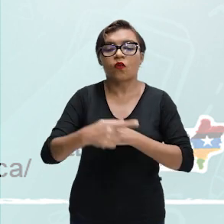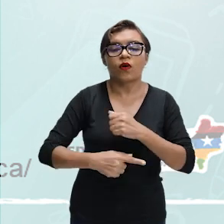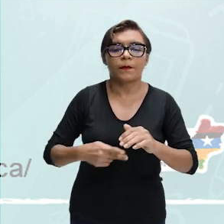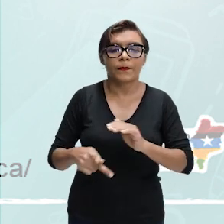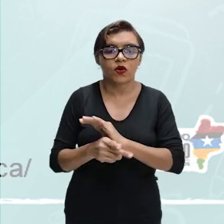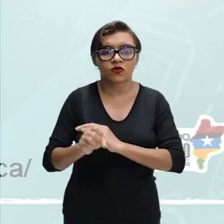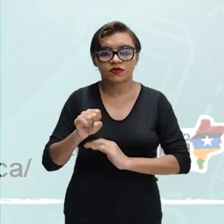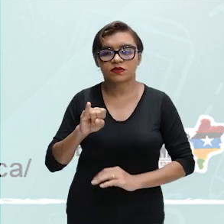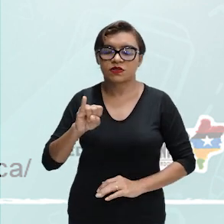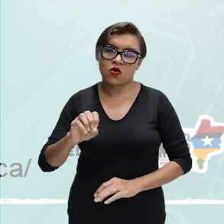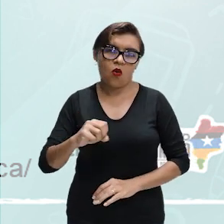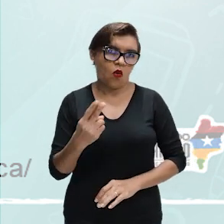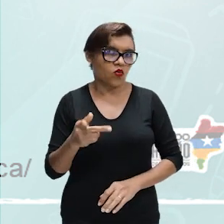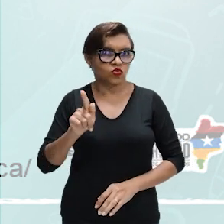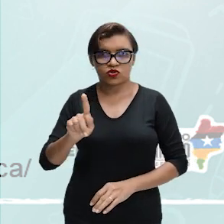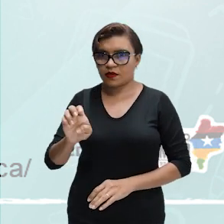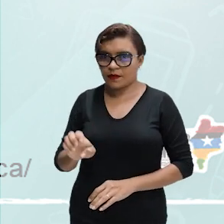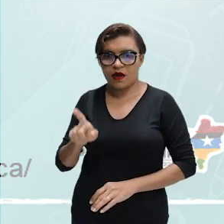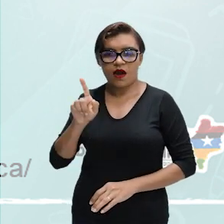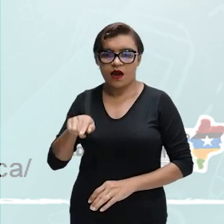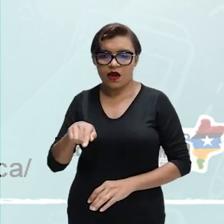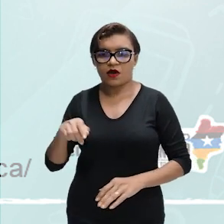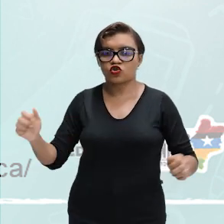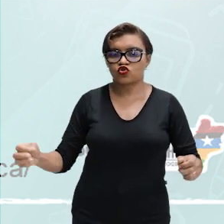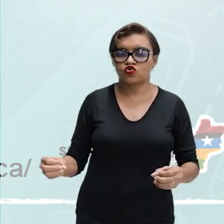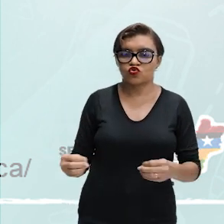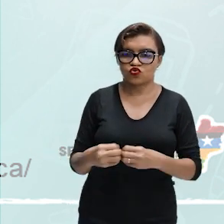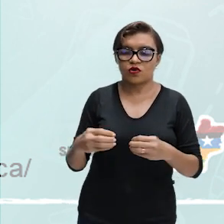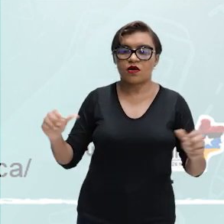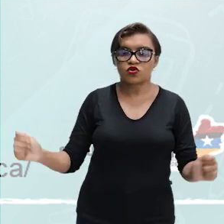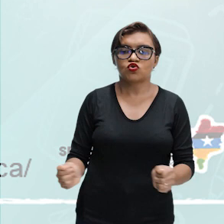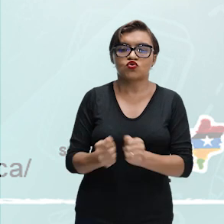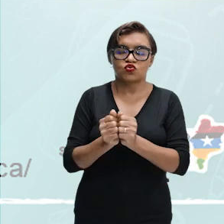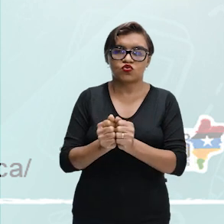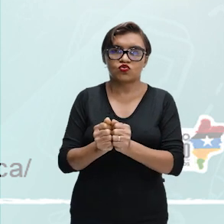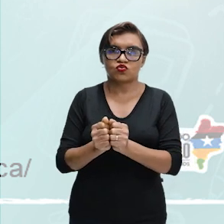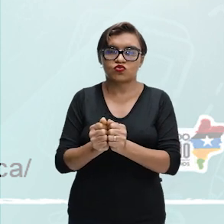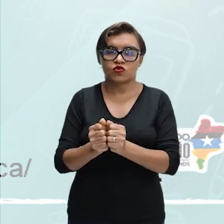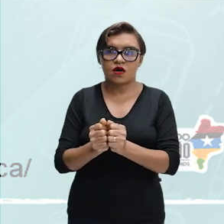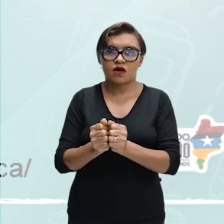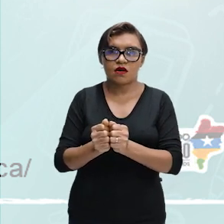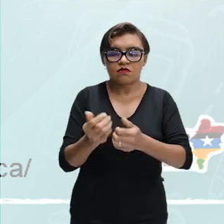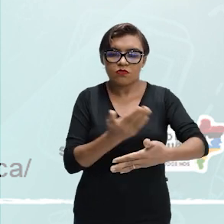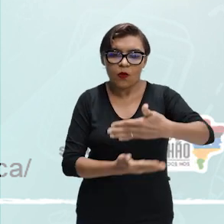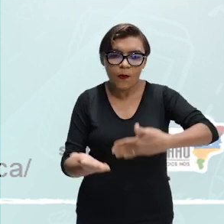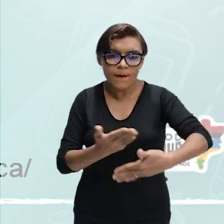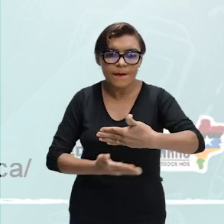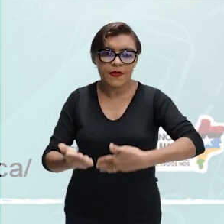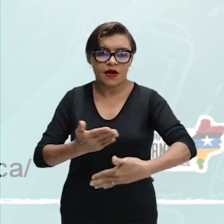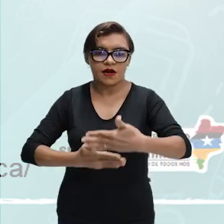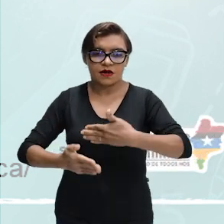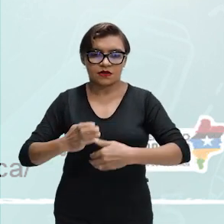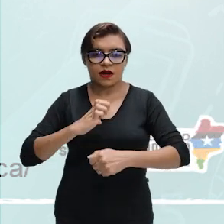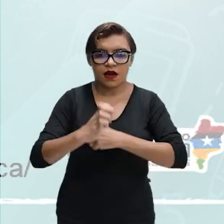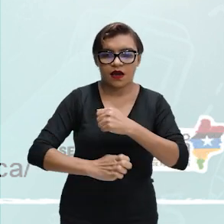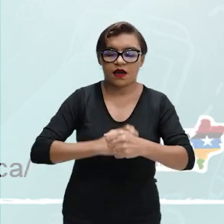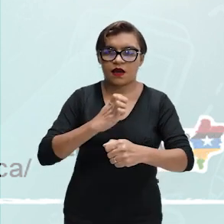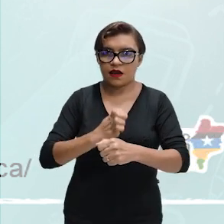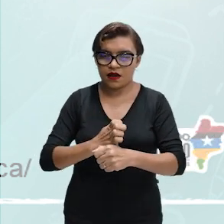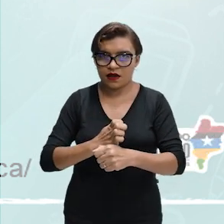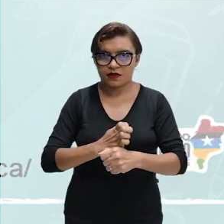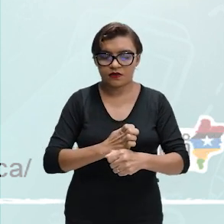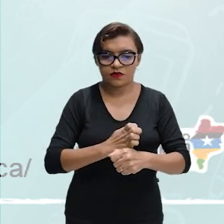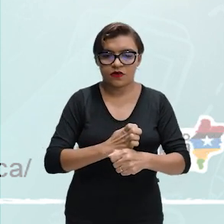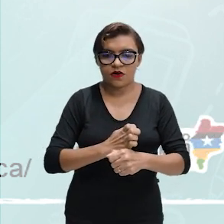silício ou de germânio, quando são colocados juntos, compartilham elétrons da camada de valência com os átomos